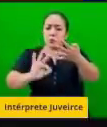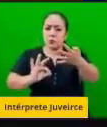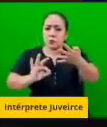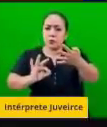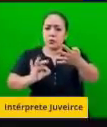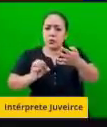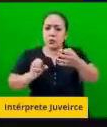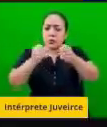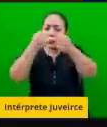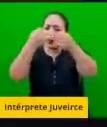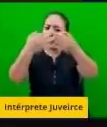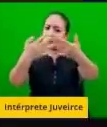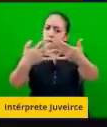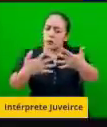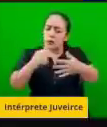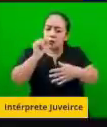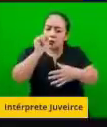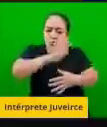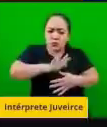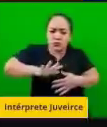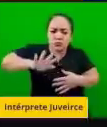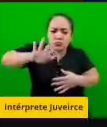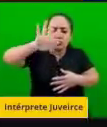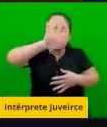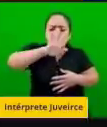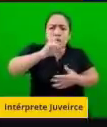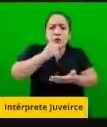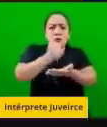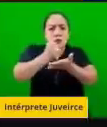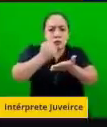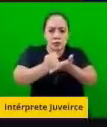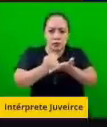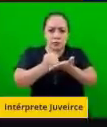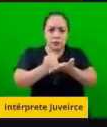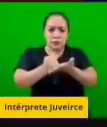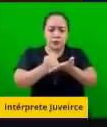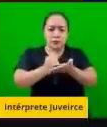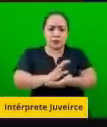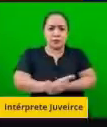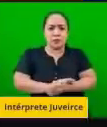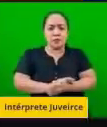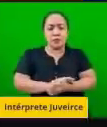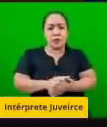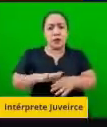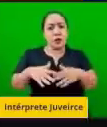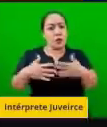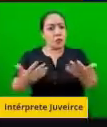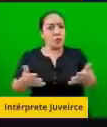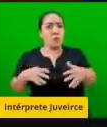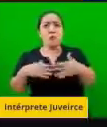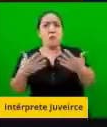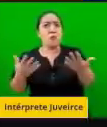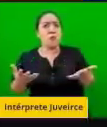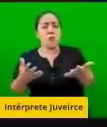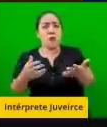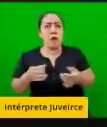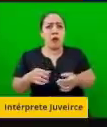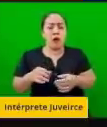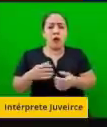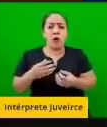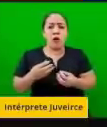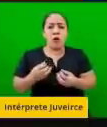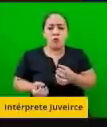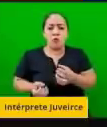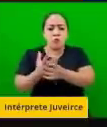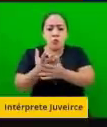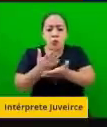que compõem aquele documento, identificando, por exemplo, qual a sua natureza, qual o seu suporte, enfim,